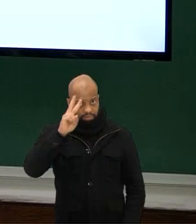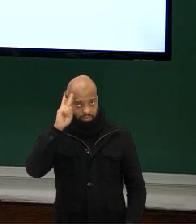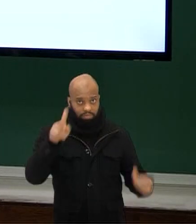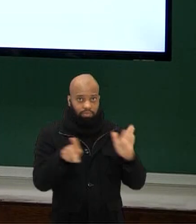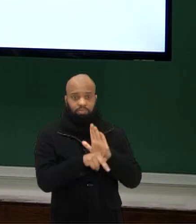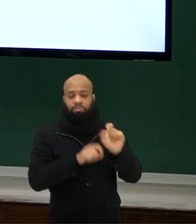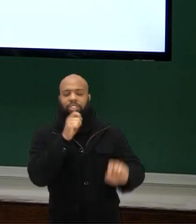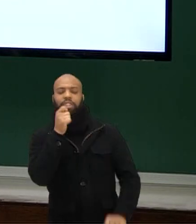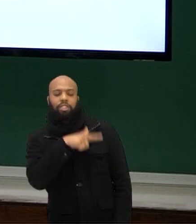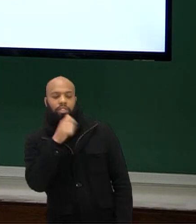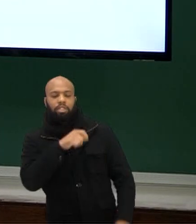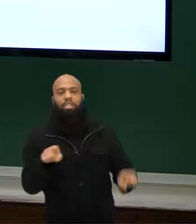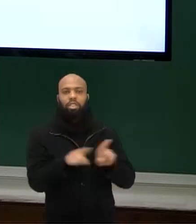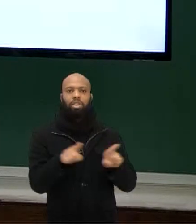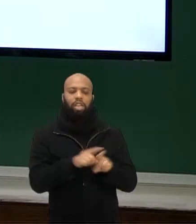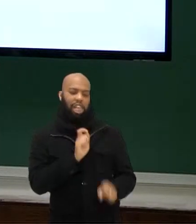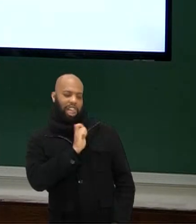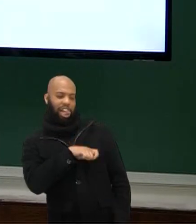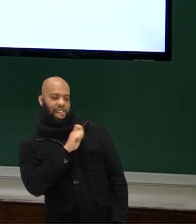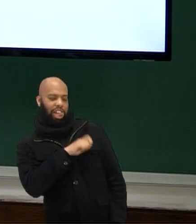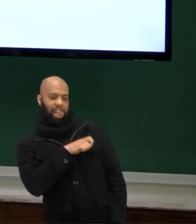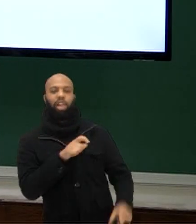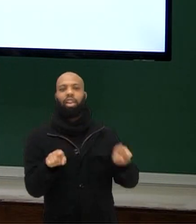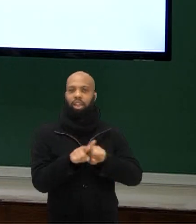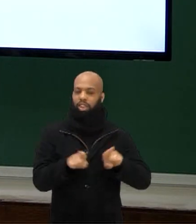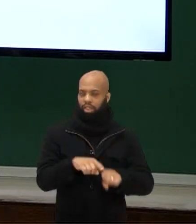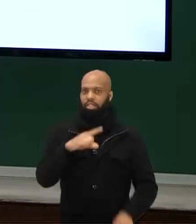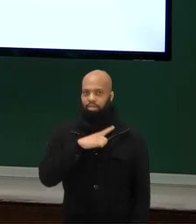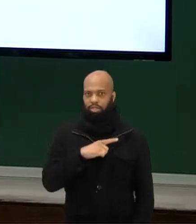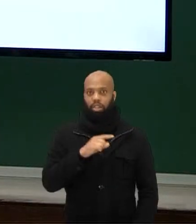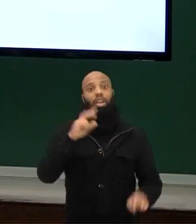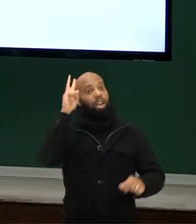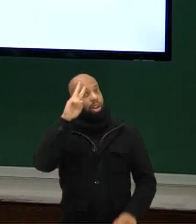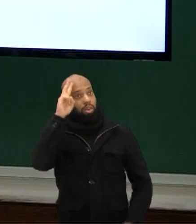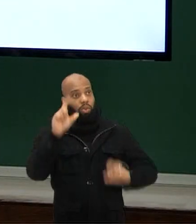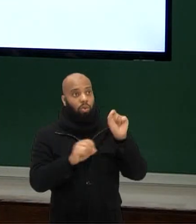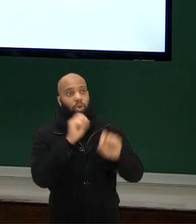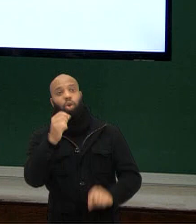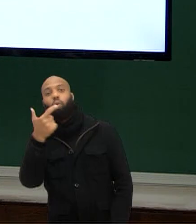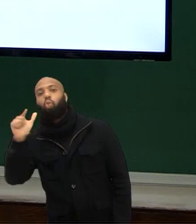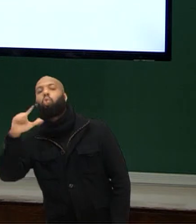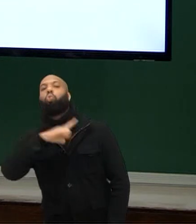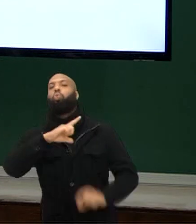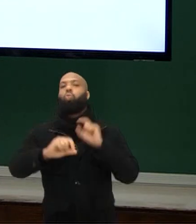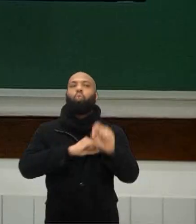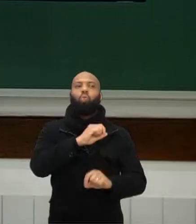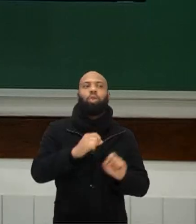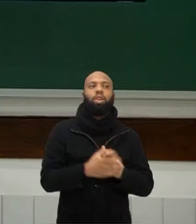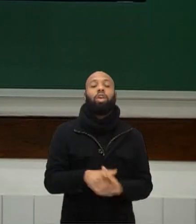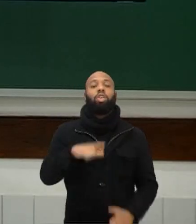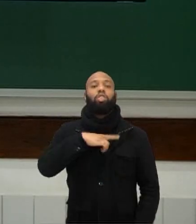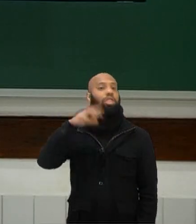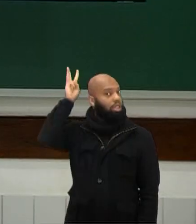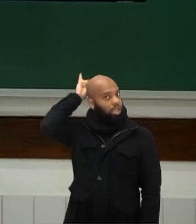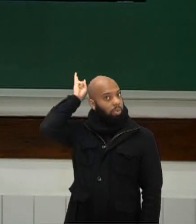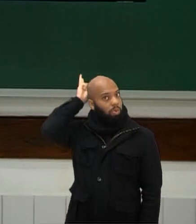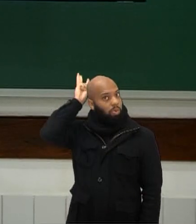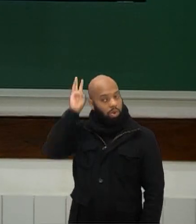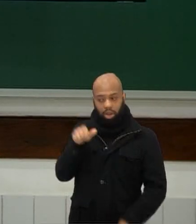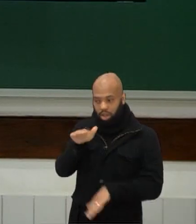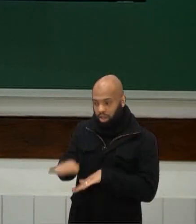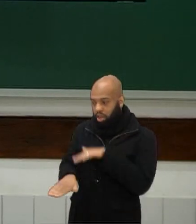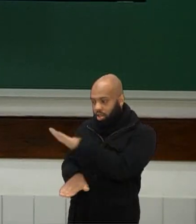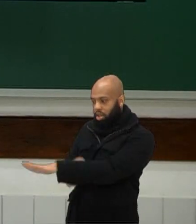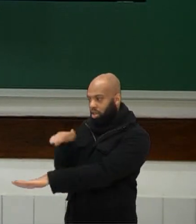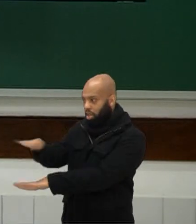humor ou de ironia. Então, só para lembrá-los lá dos outros quadros, nós tínhamos o Cebolinha caminhando, ele queria ver